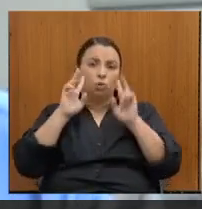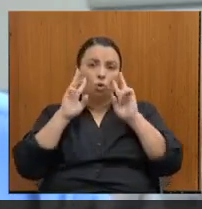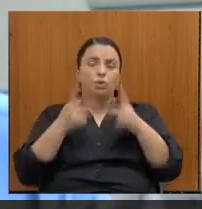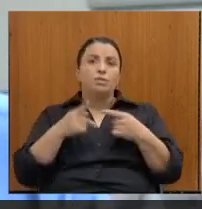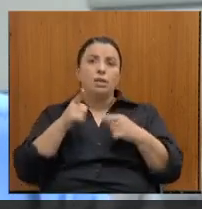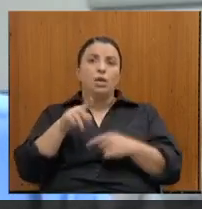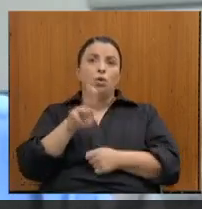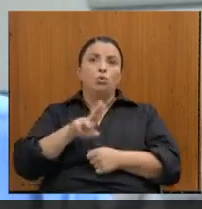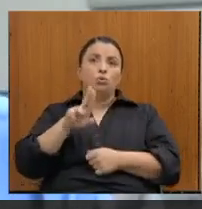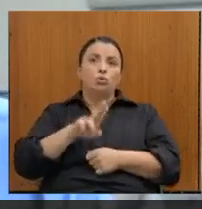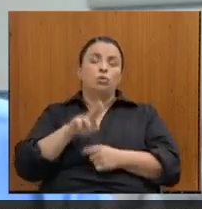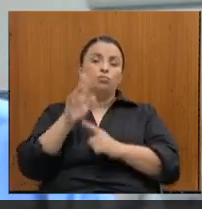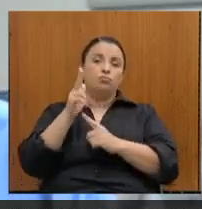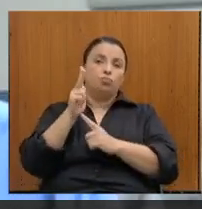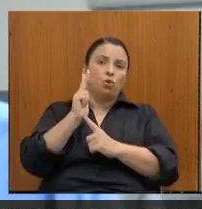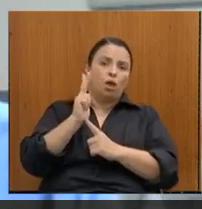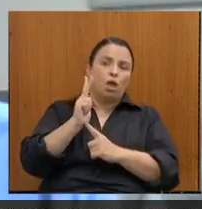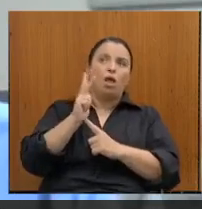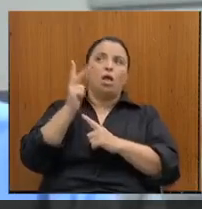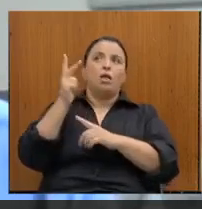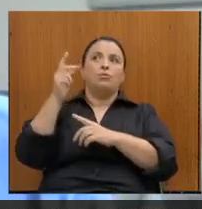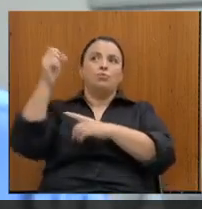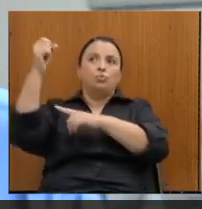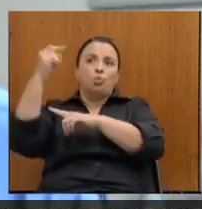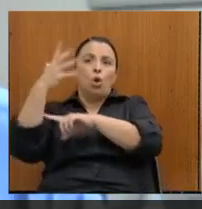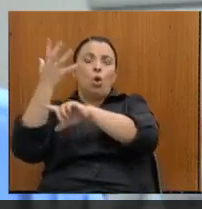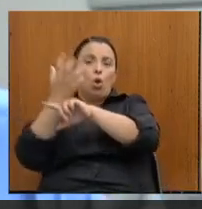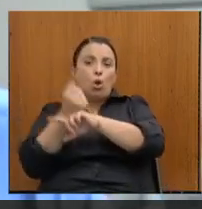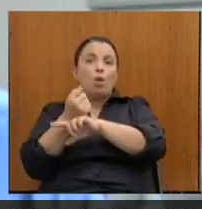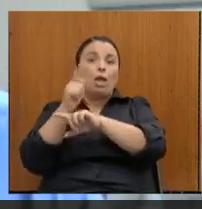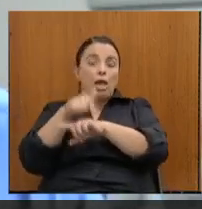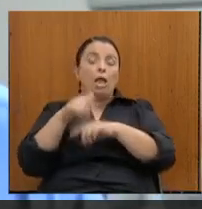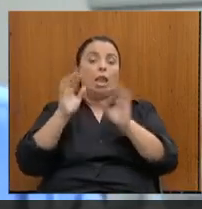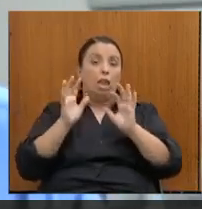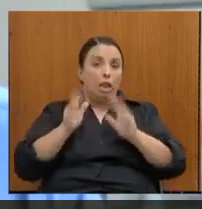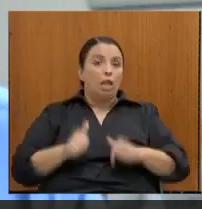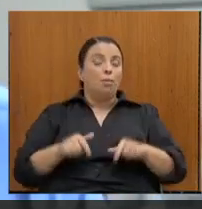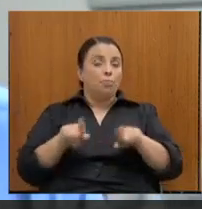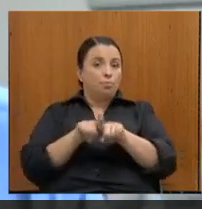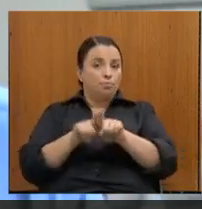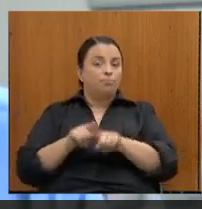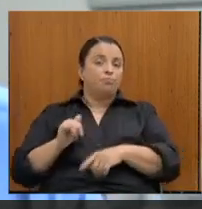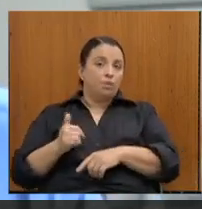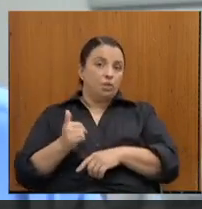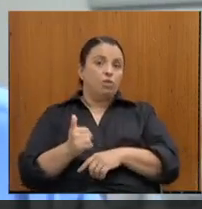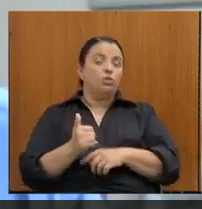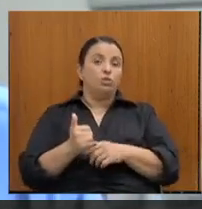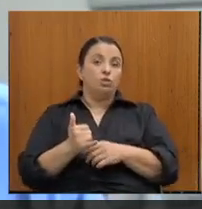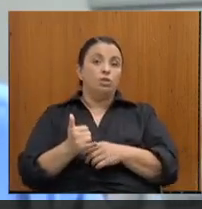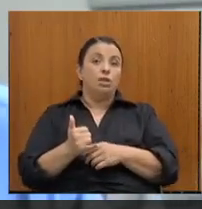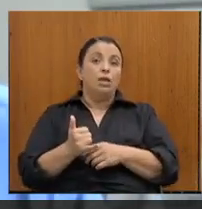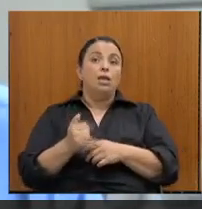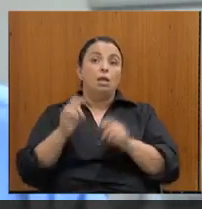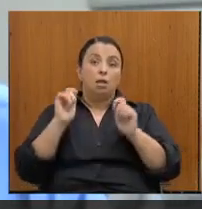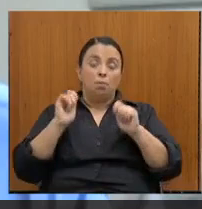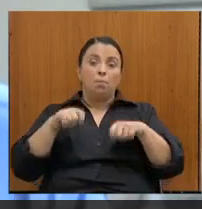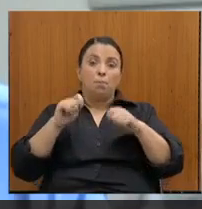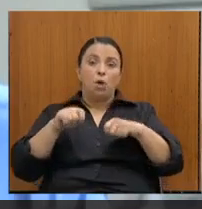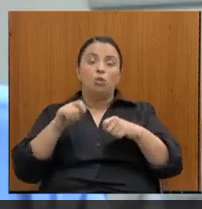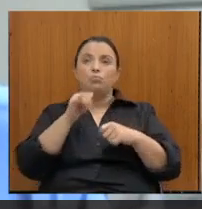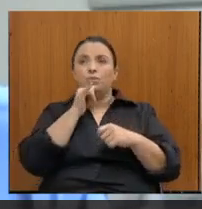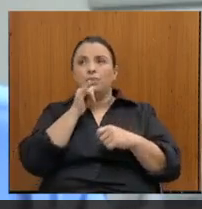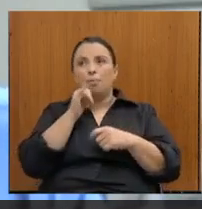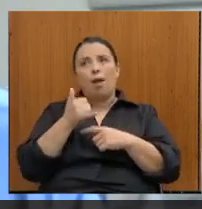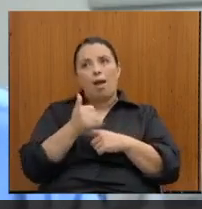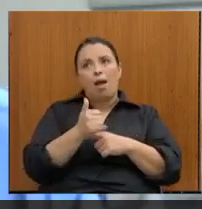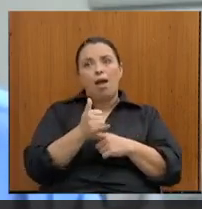da fonte eólica fundo polaco e limpíssimo né a partir da eletrólise da água a possibilidade